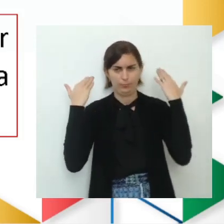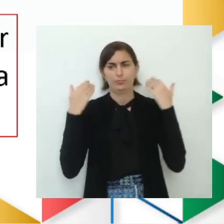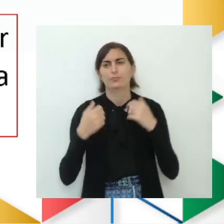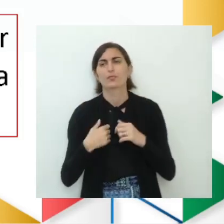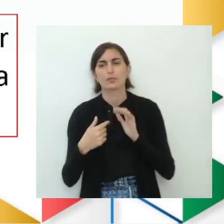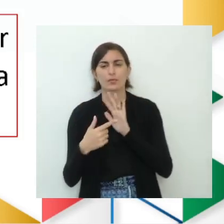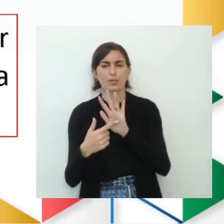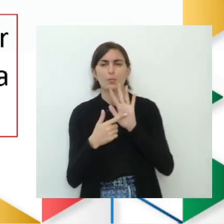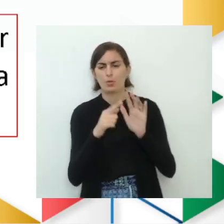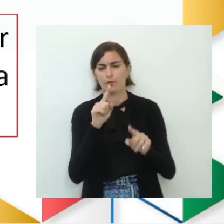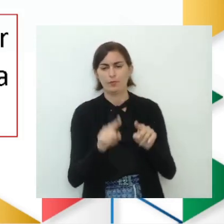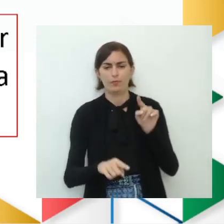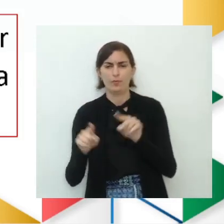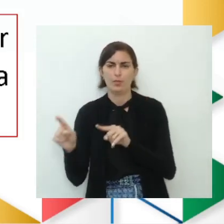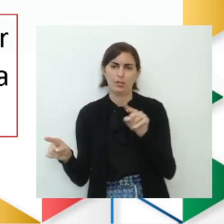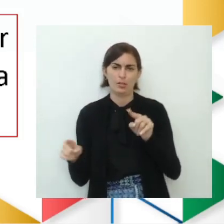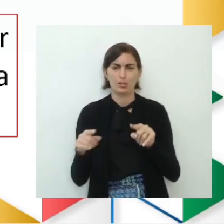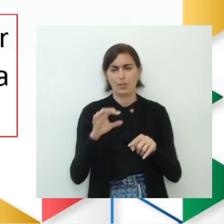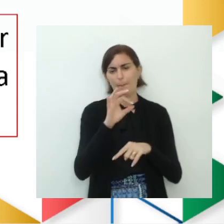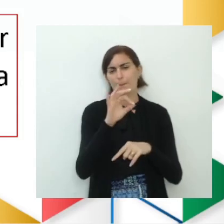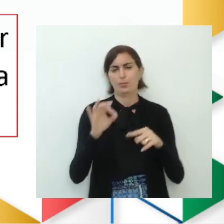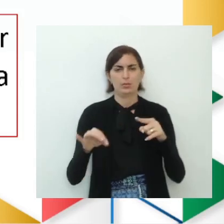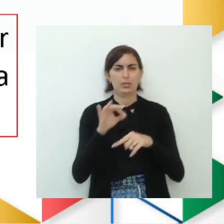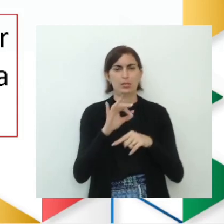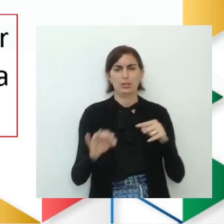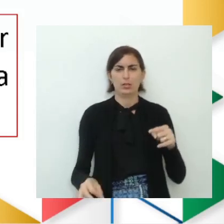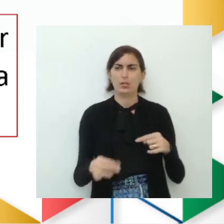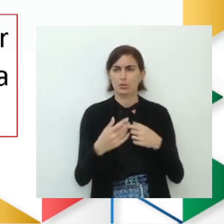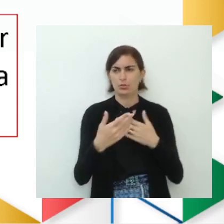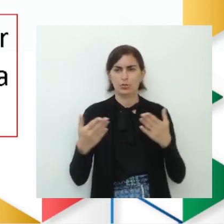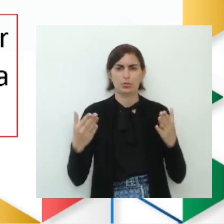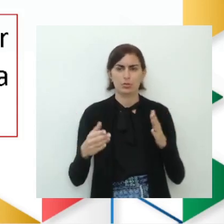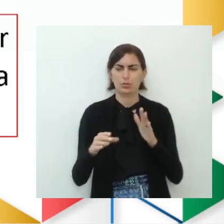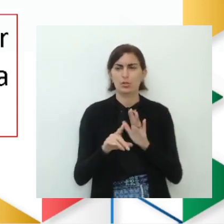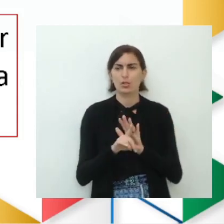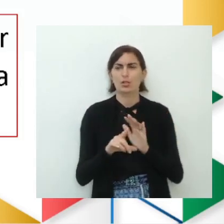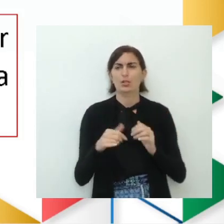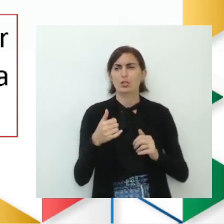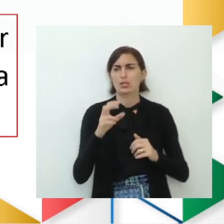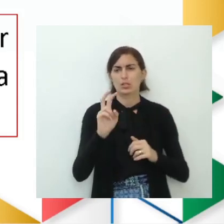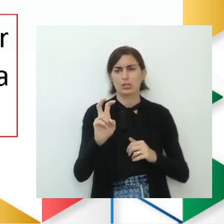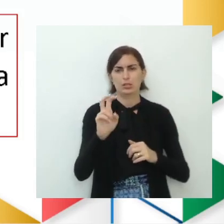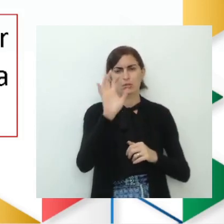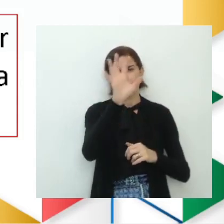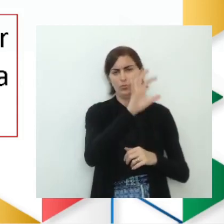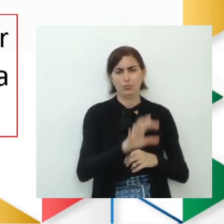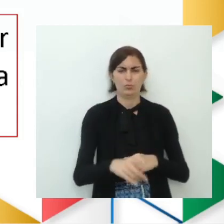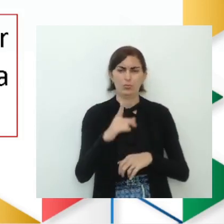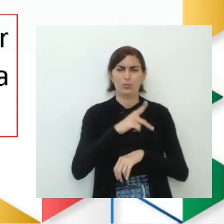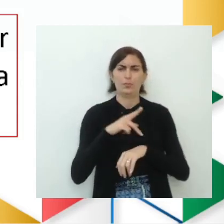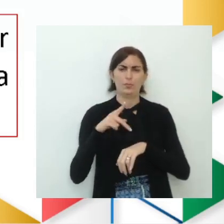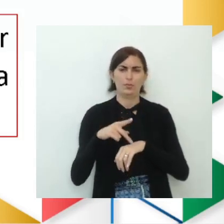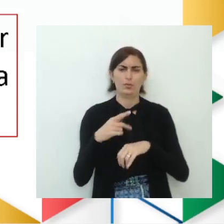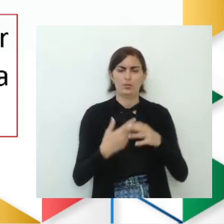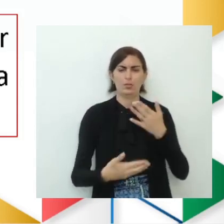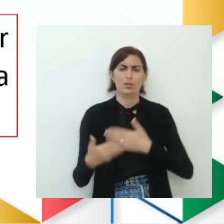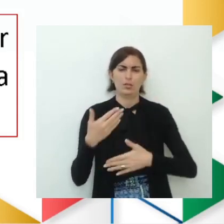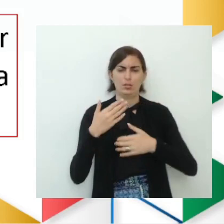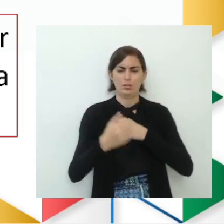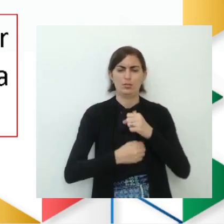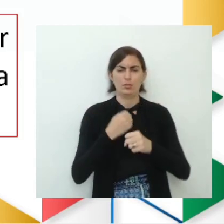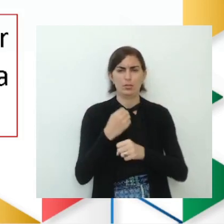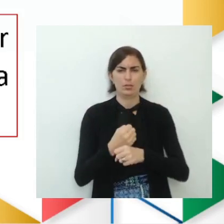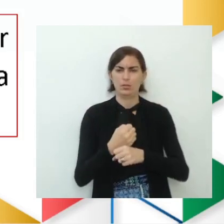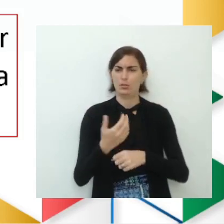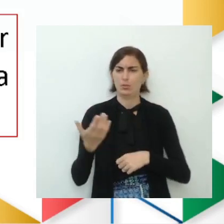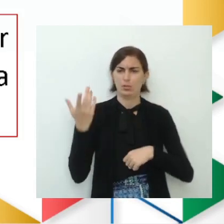seguir mostra a variação em porcentagem da produção de leite de 5 regiões de um país em relação ao ano